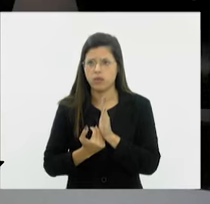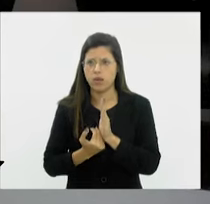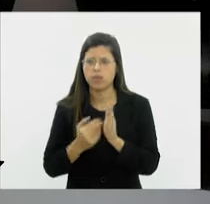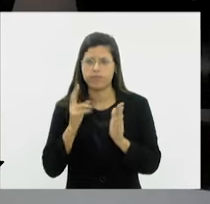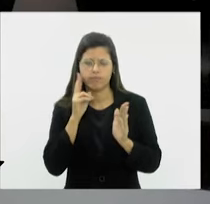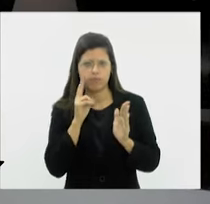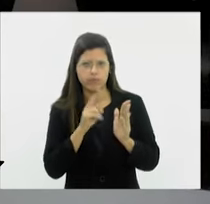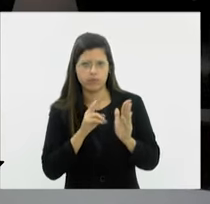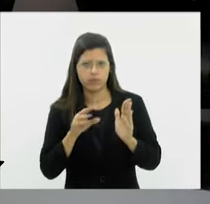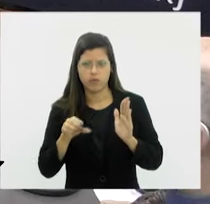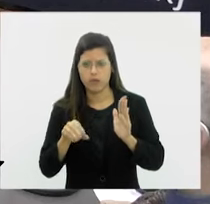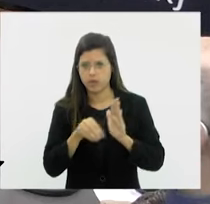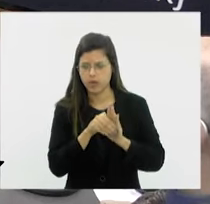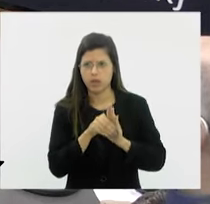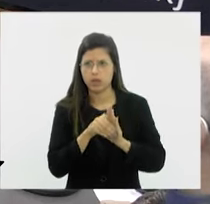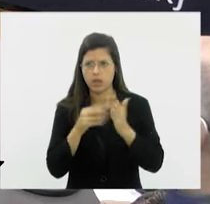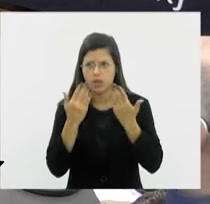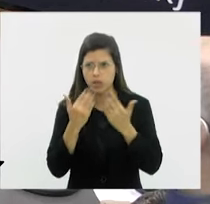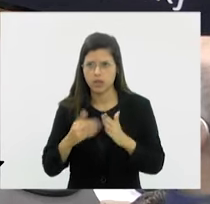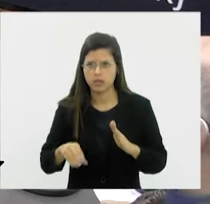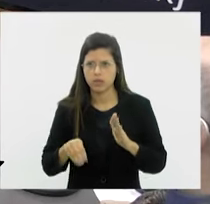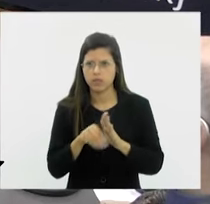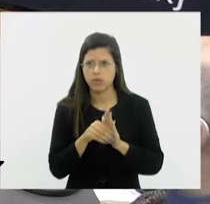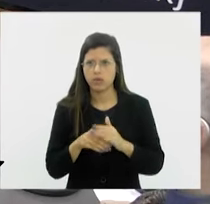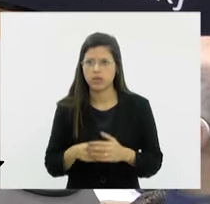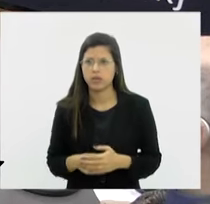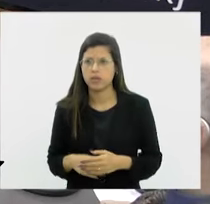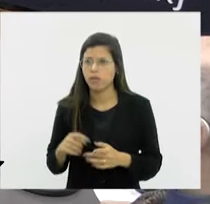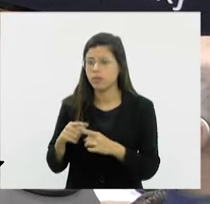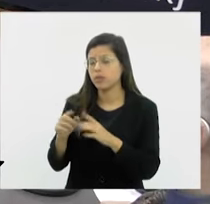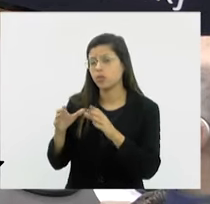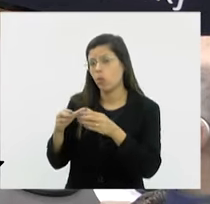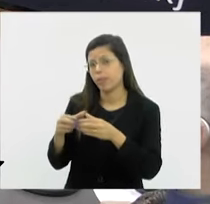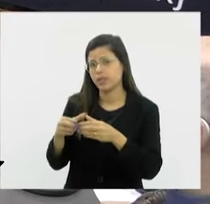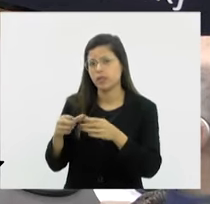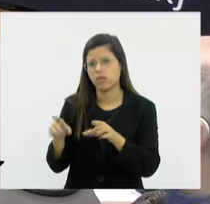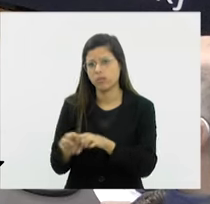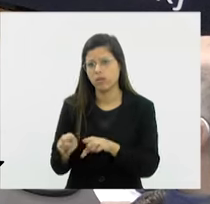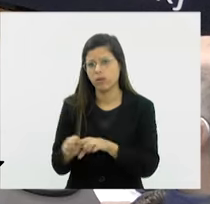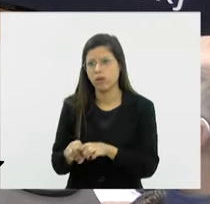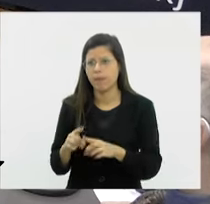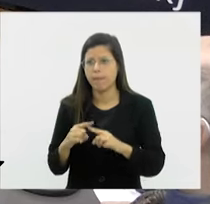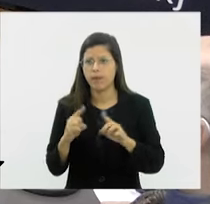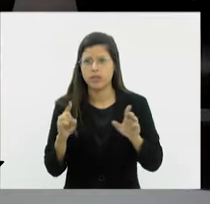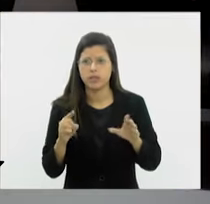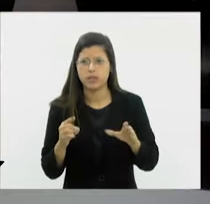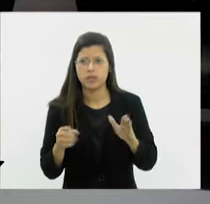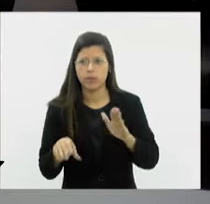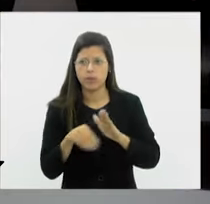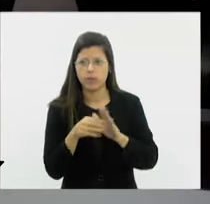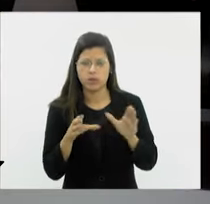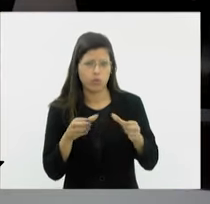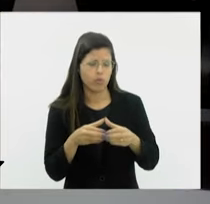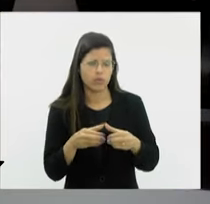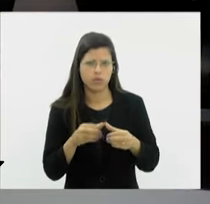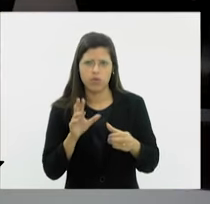emenda de comissão. Também retira de pauta e a gente também aprecia. A emenda de comissão não é automática.